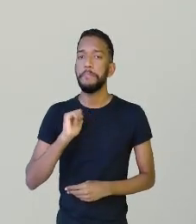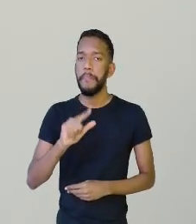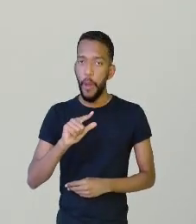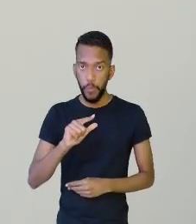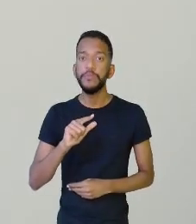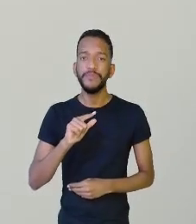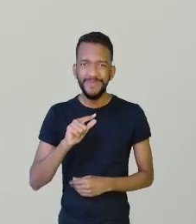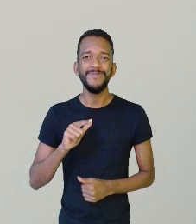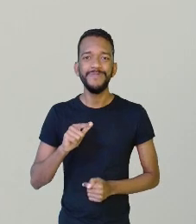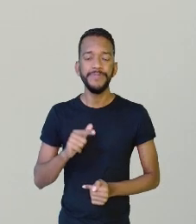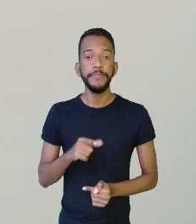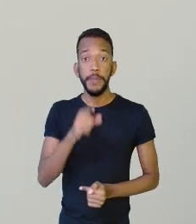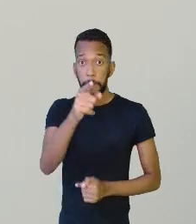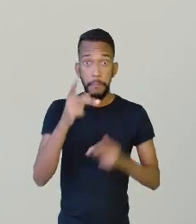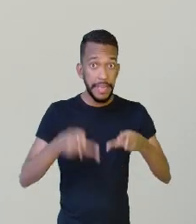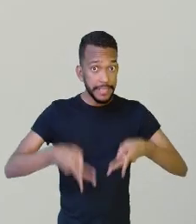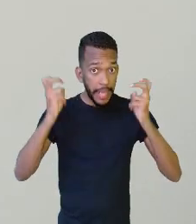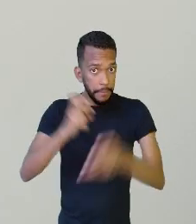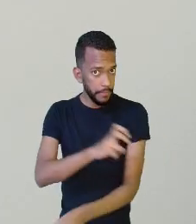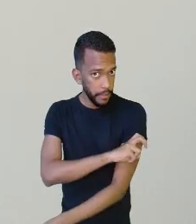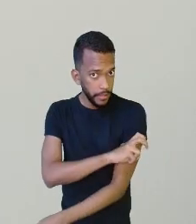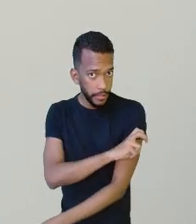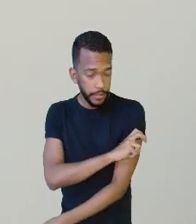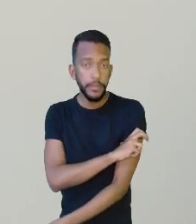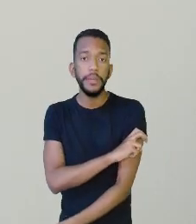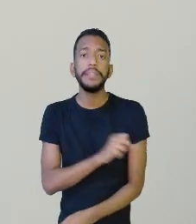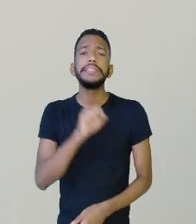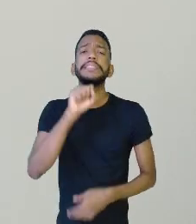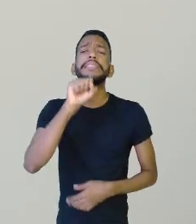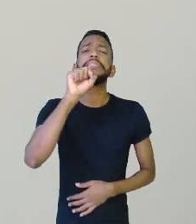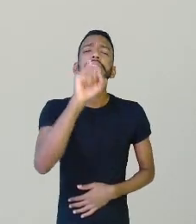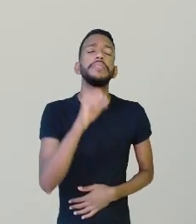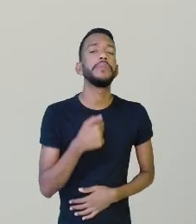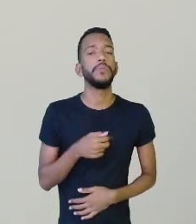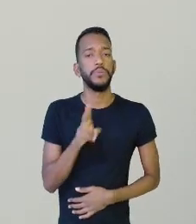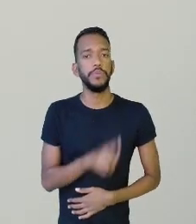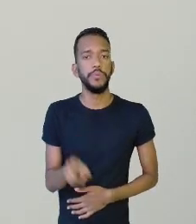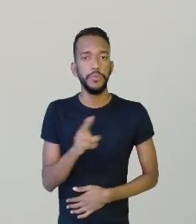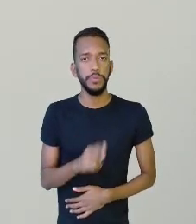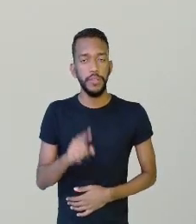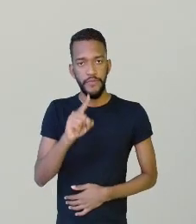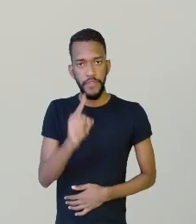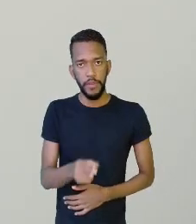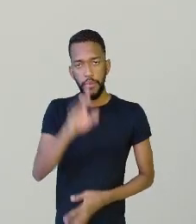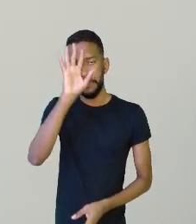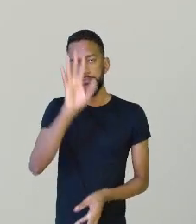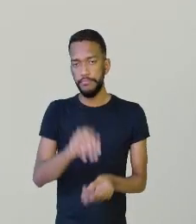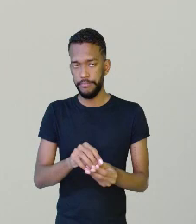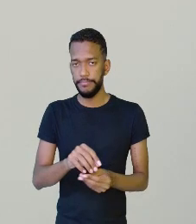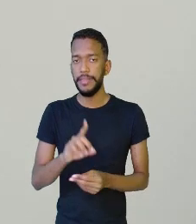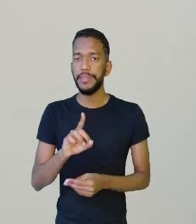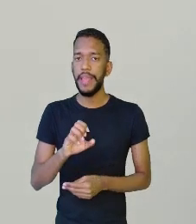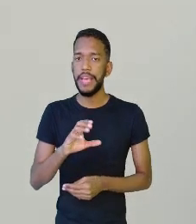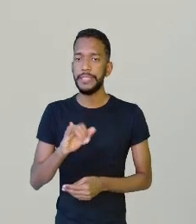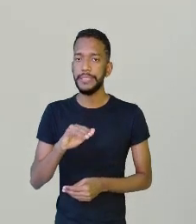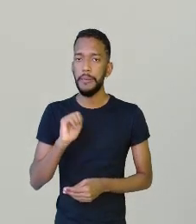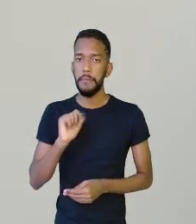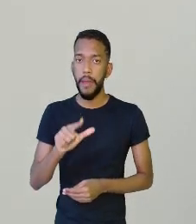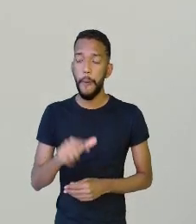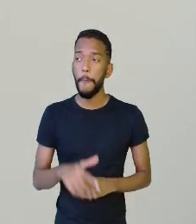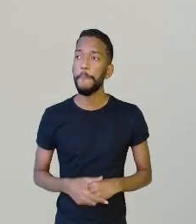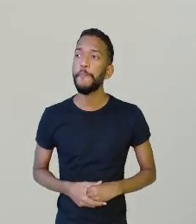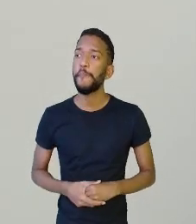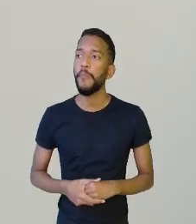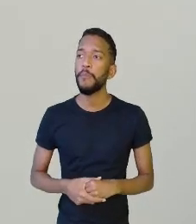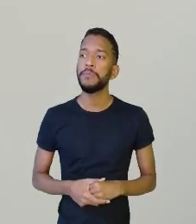esquece. Percebe, quinto ano? Se eu usei vírgula, tem número decimal. As